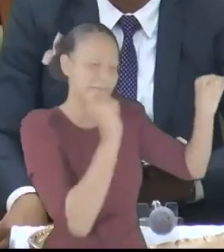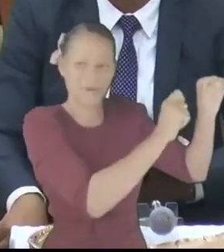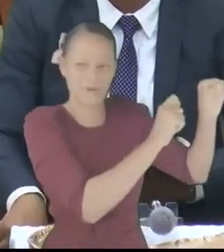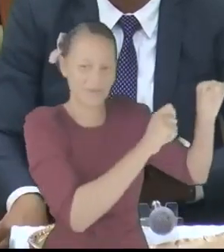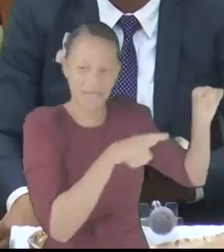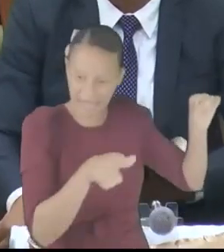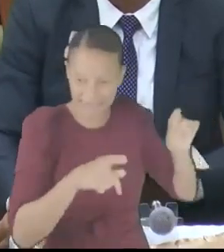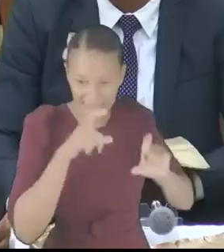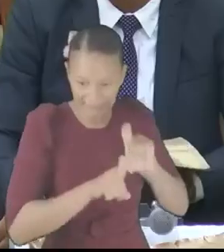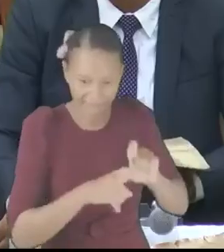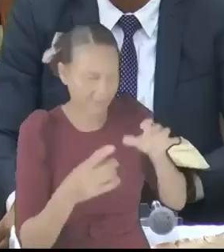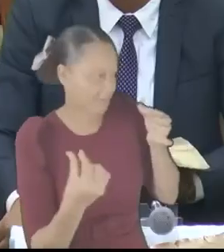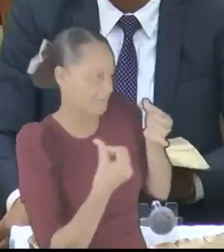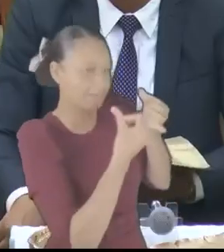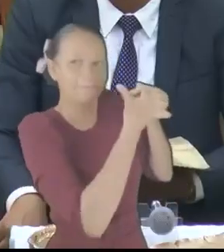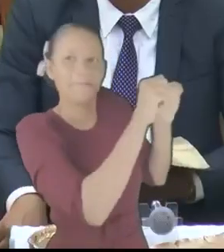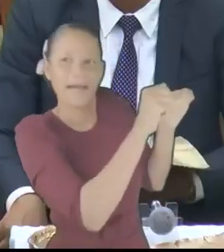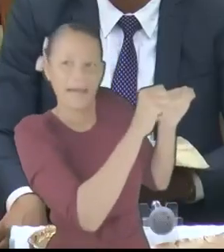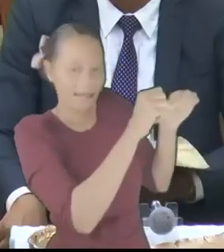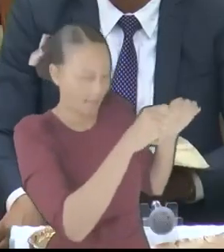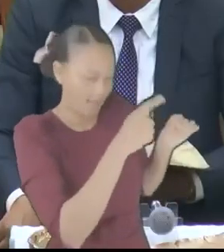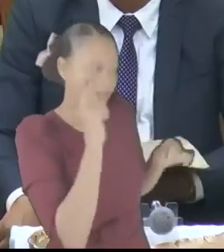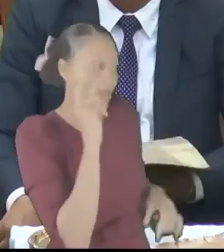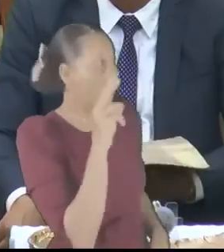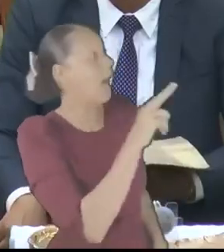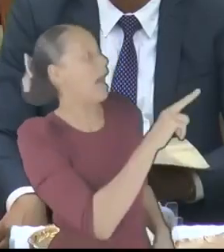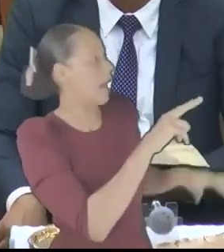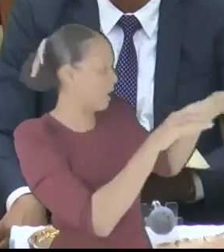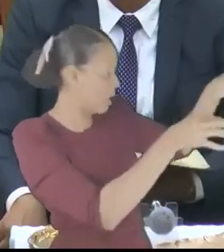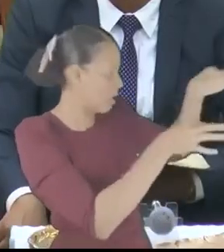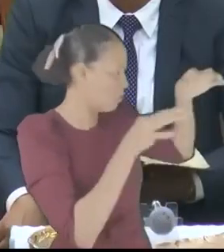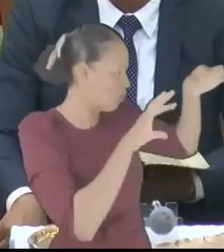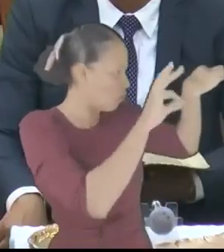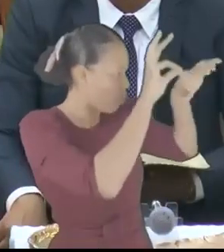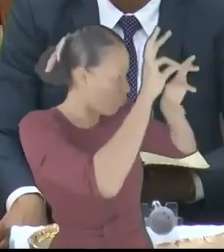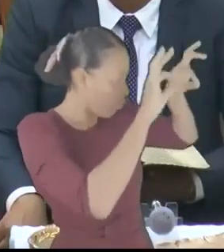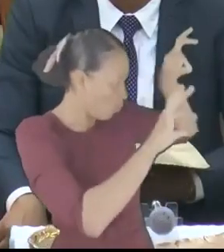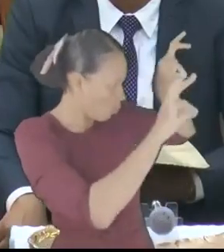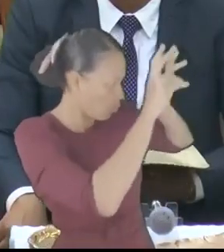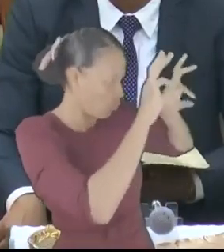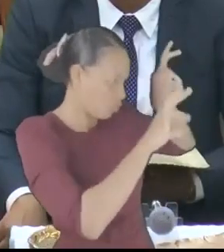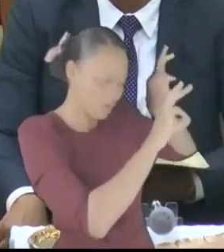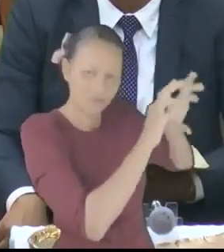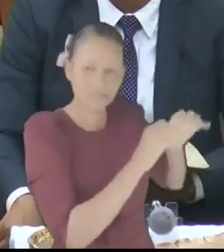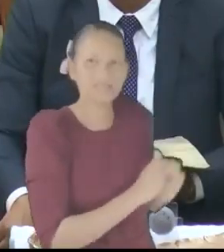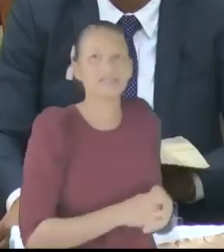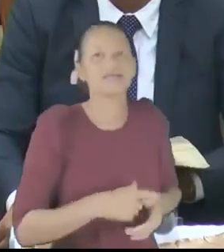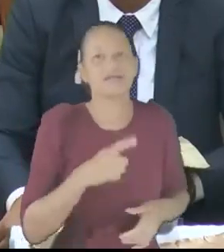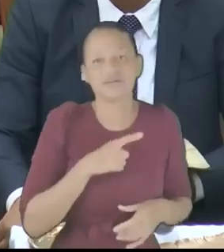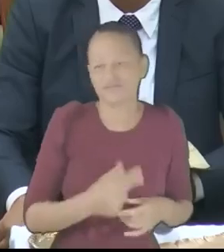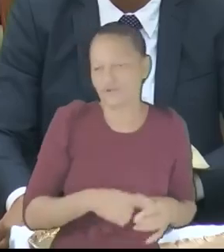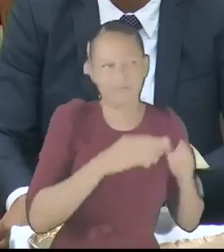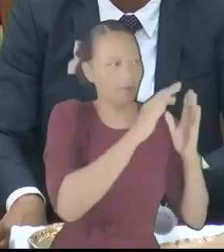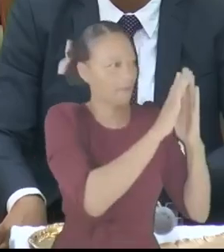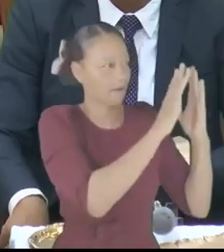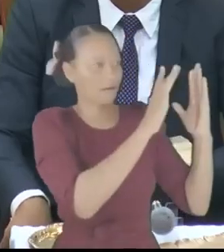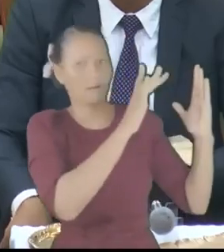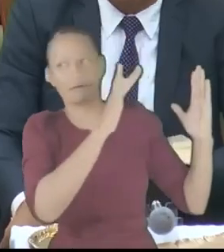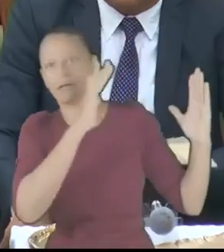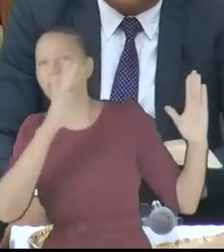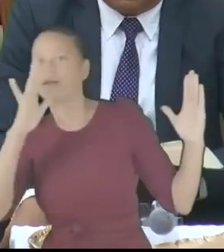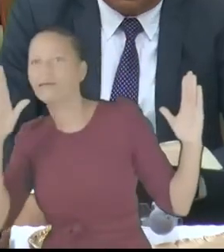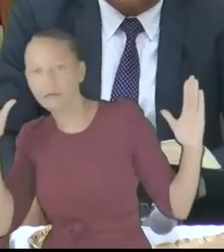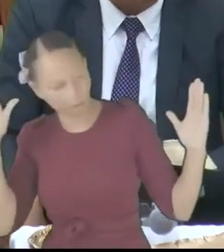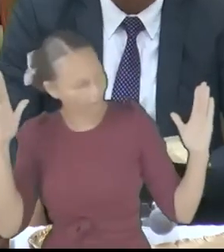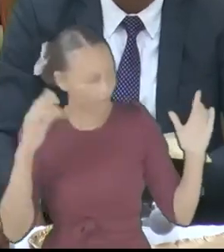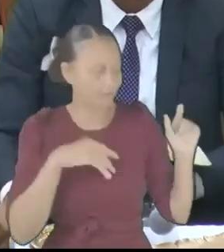né? Enfiava a nota do débito. Glória, irmão, eu não sei, eu acho que eu tinha um prego com uns 3 quilômetros de altura. Glória a Deus,